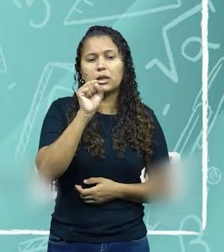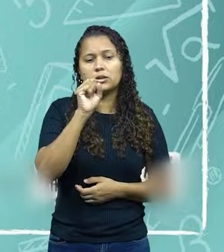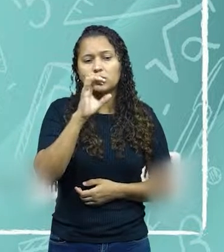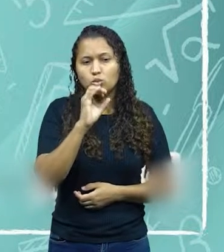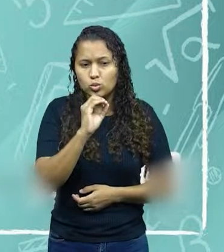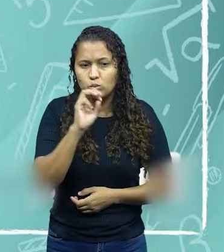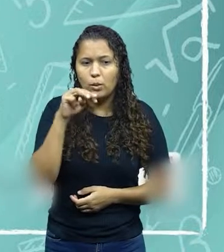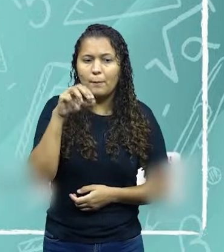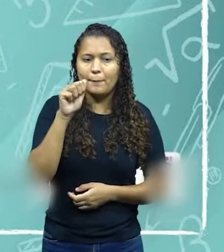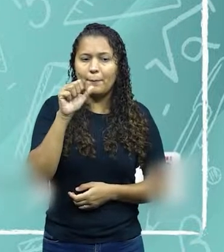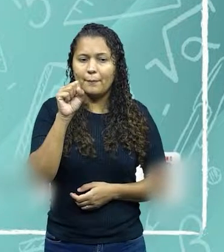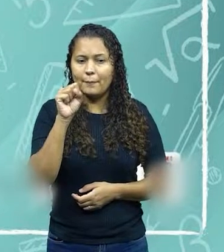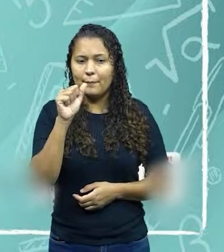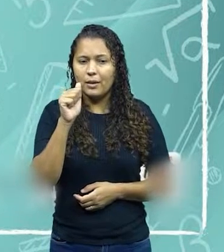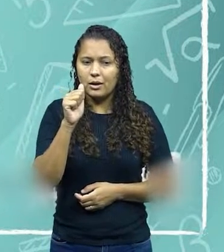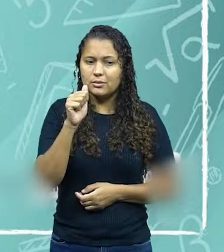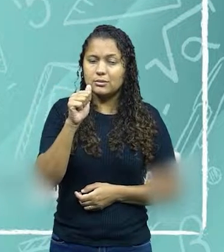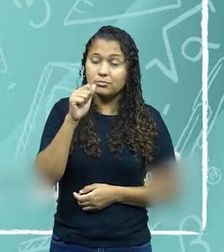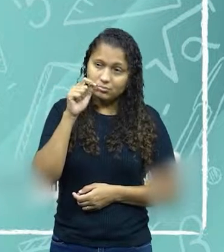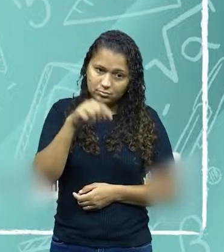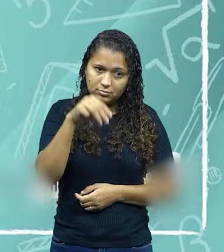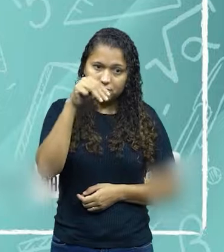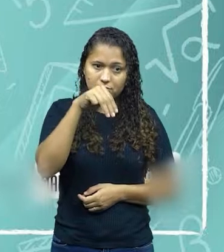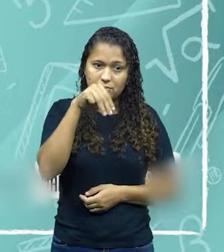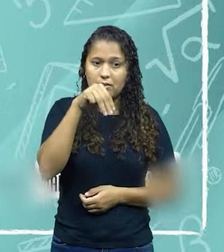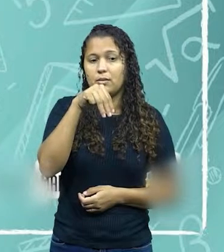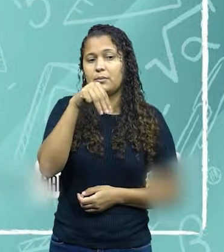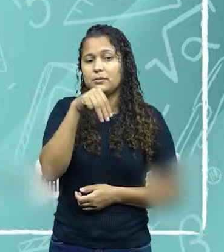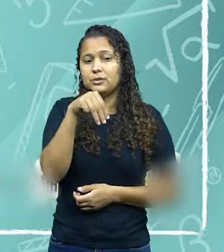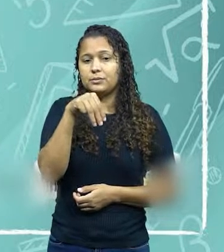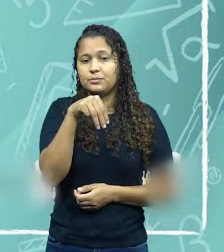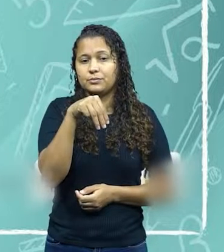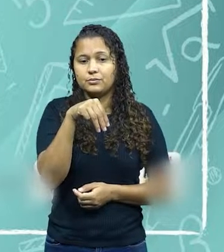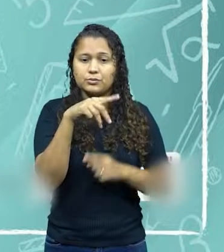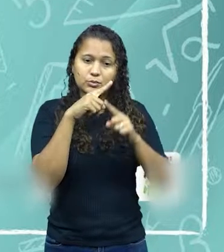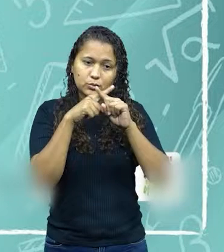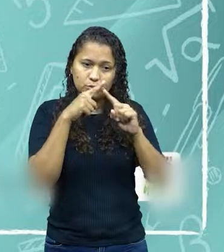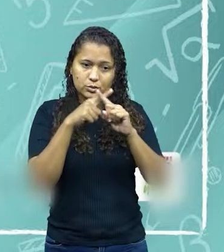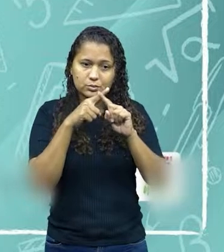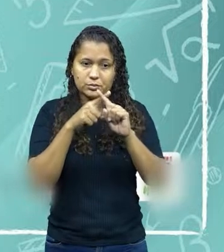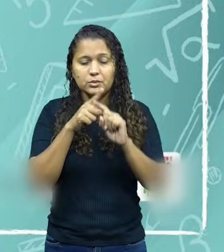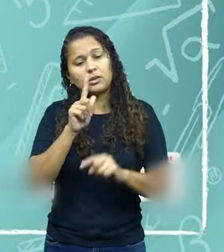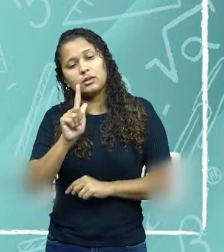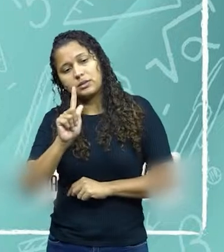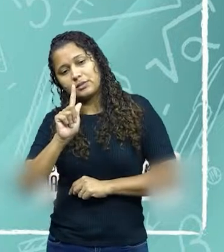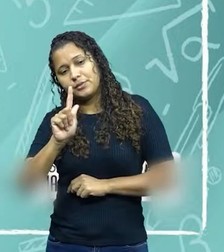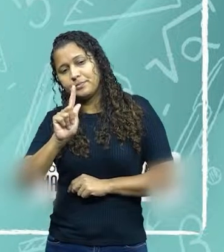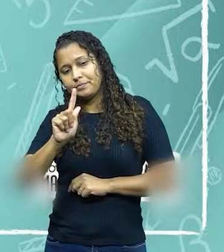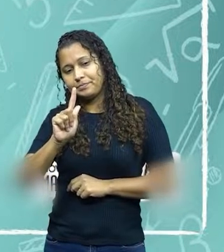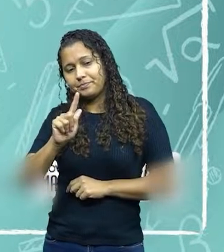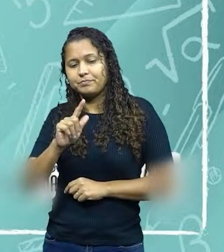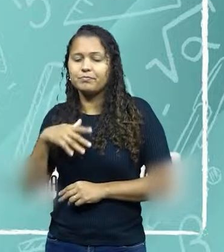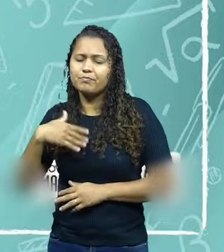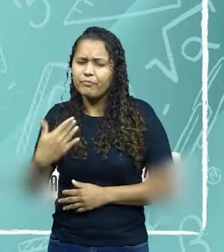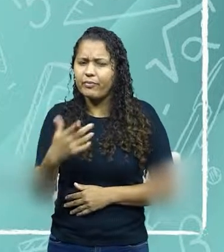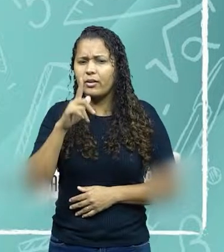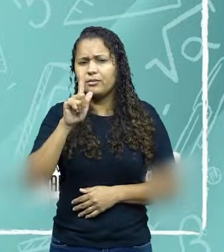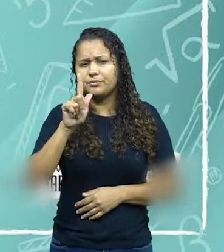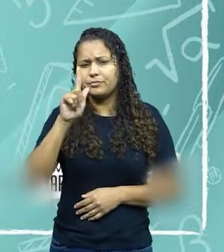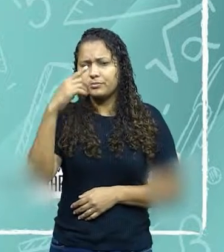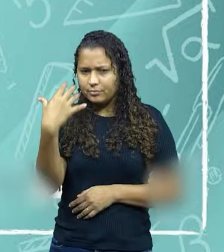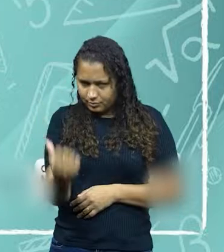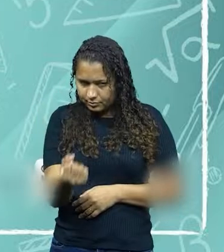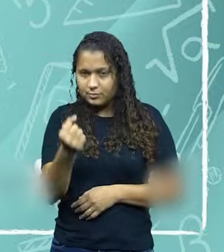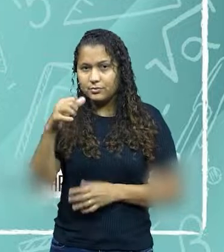massa? A gente pega a massa e multiplica pela aceleração da gravidade. Então, a gravidade